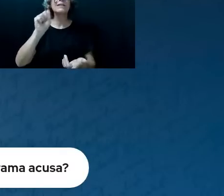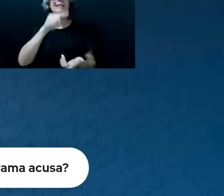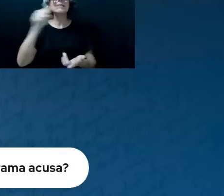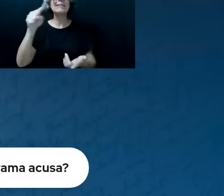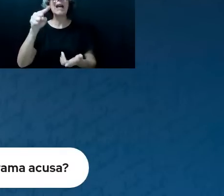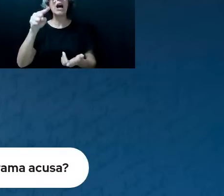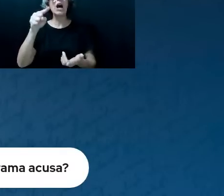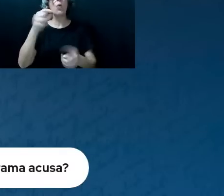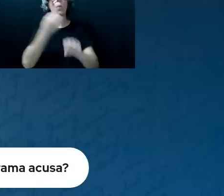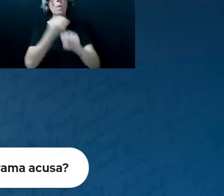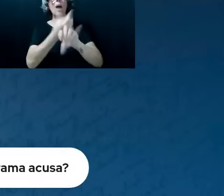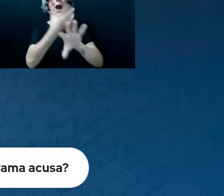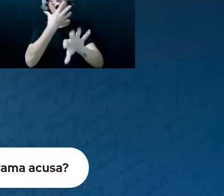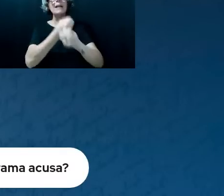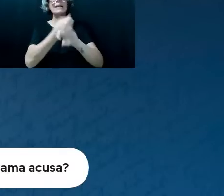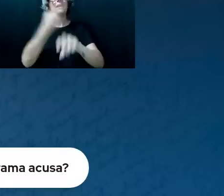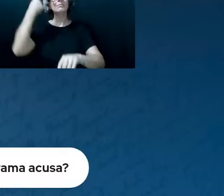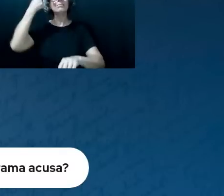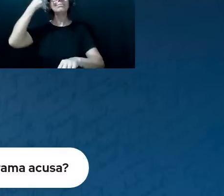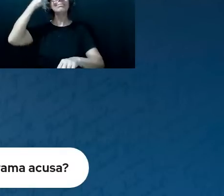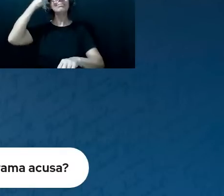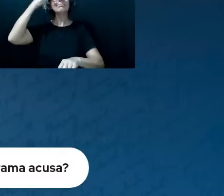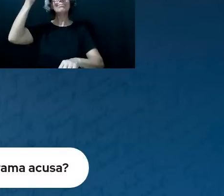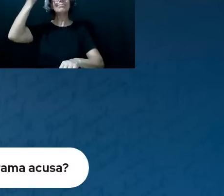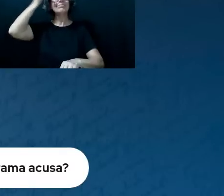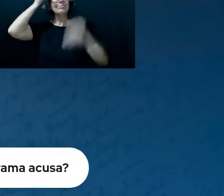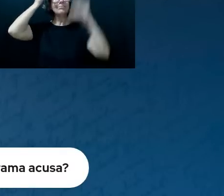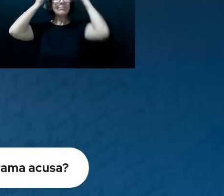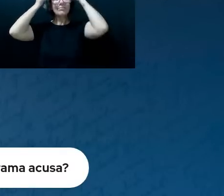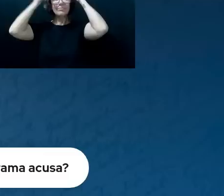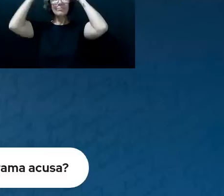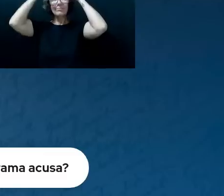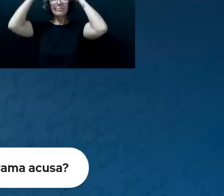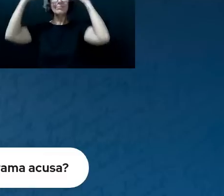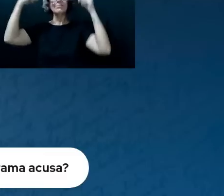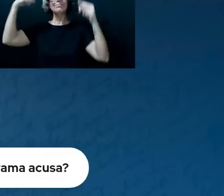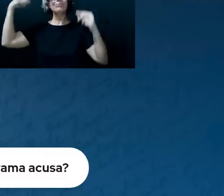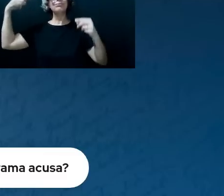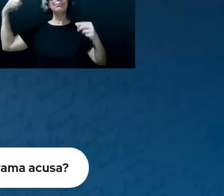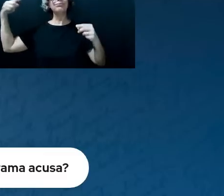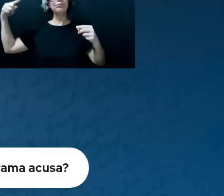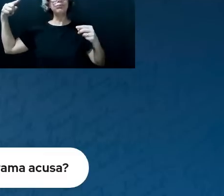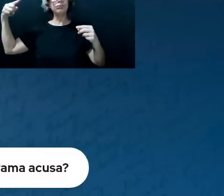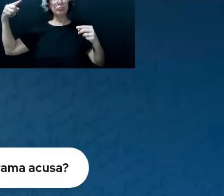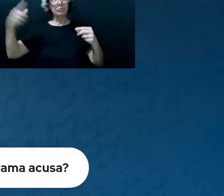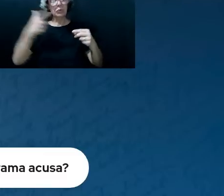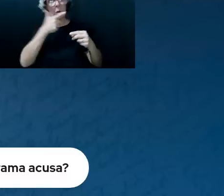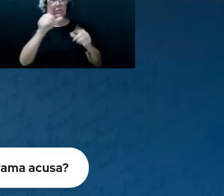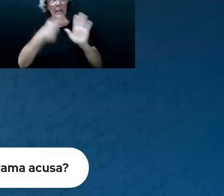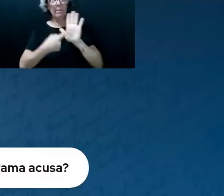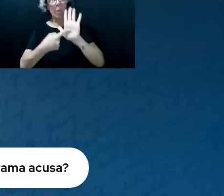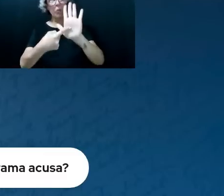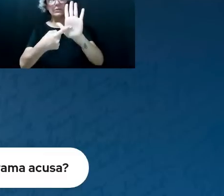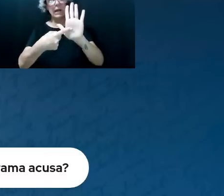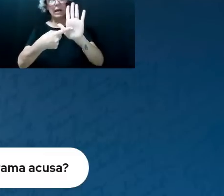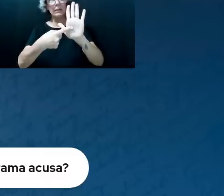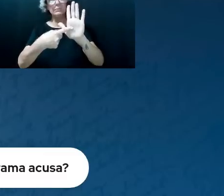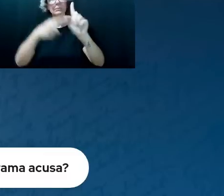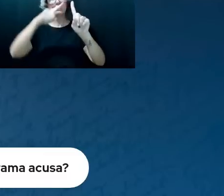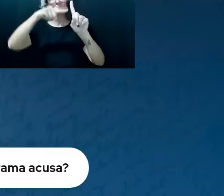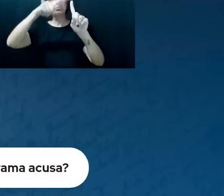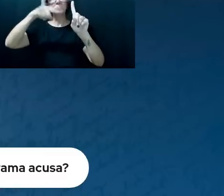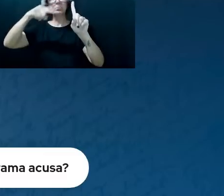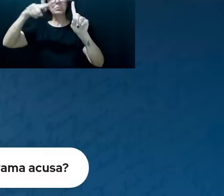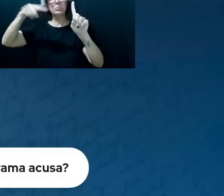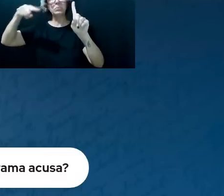eletroencefalograma acusa? Com certeza, não é que o eletroencefalograma acusa. Então, a resposta seria